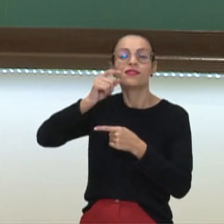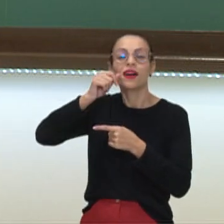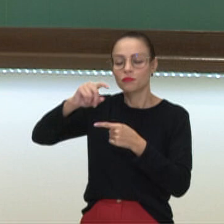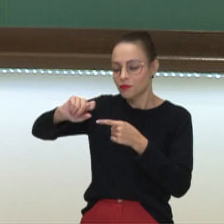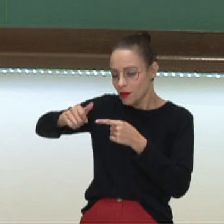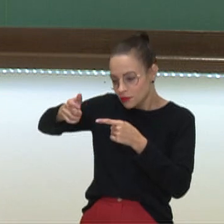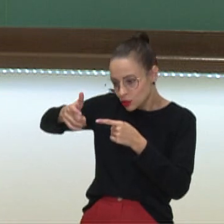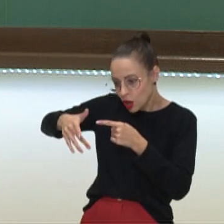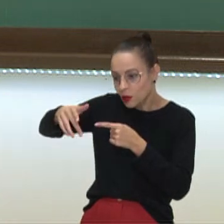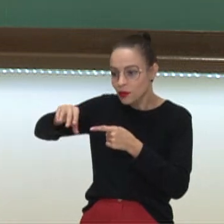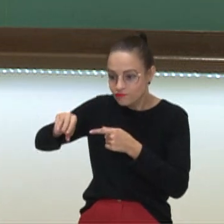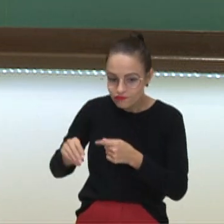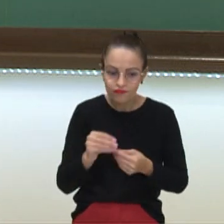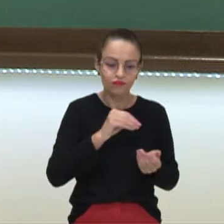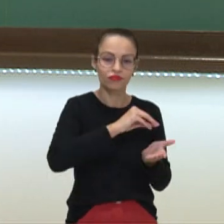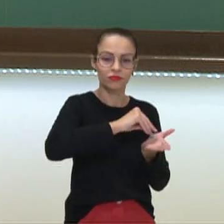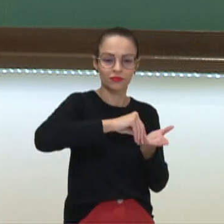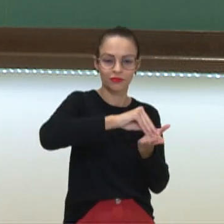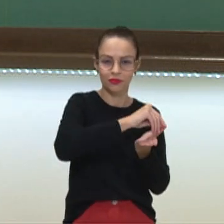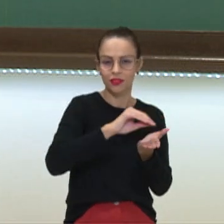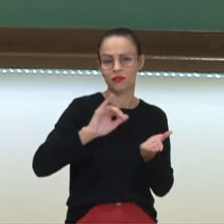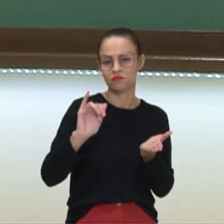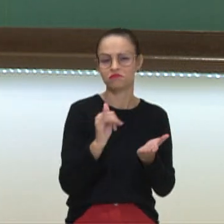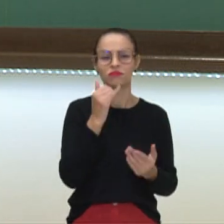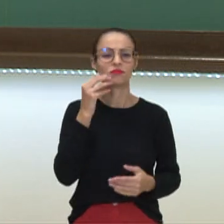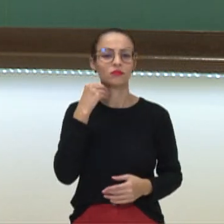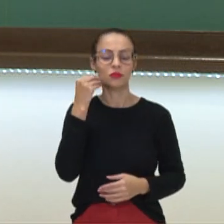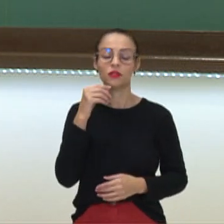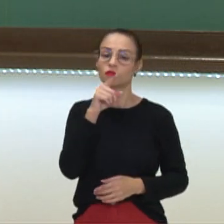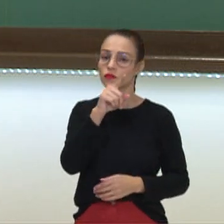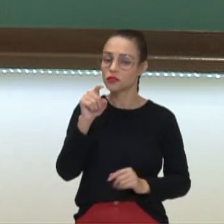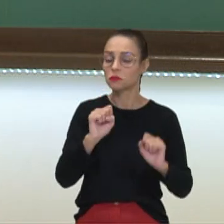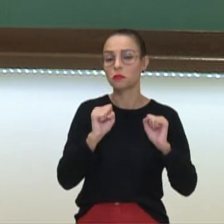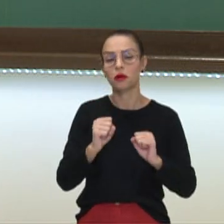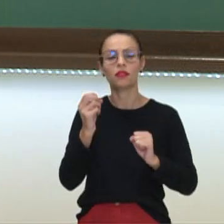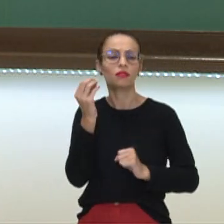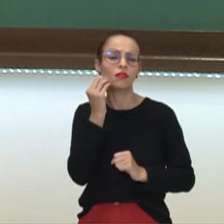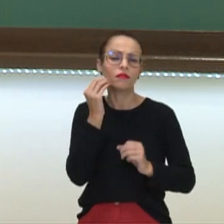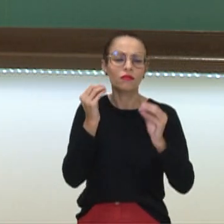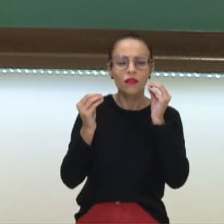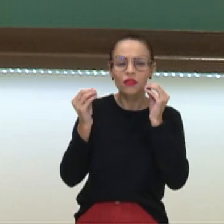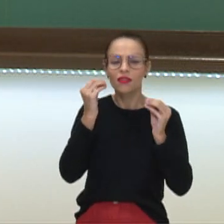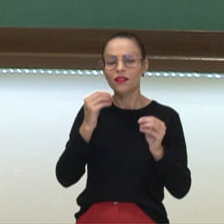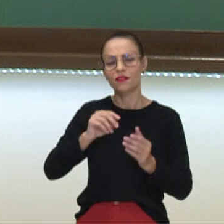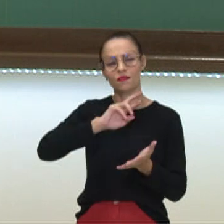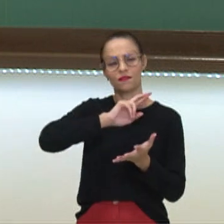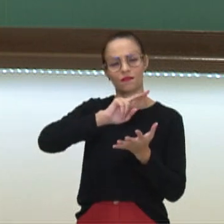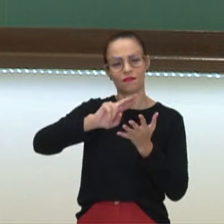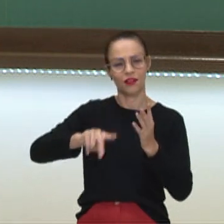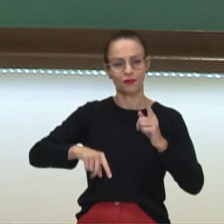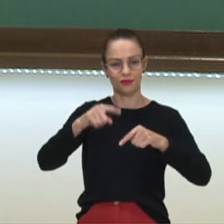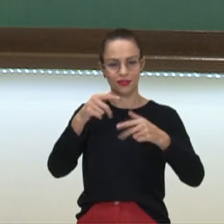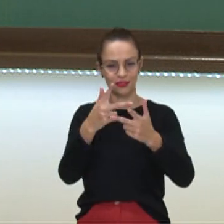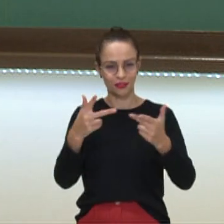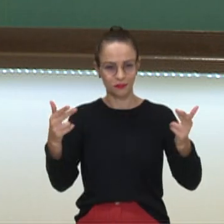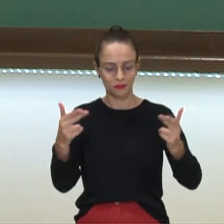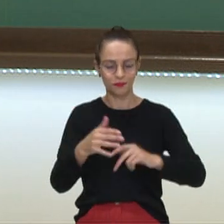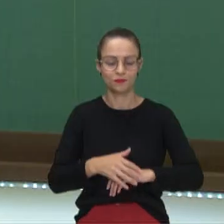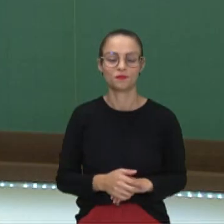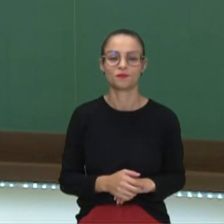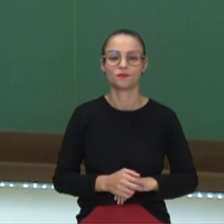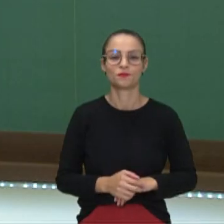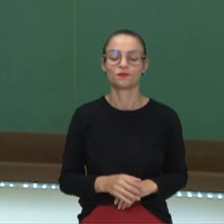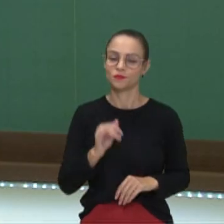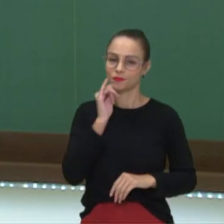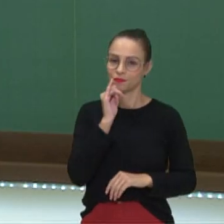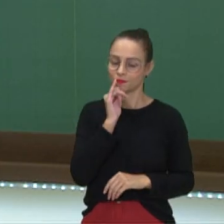né, experimentar. Isso que é o legal da arte em ação, que vocês testem vários materiais diferentes, tá bom? Então esse aqui